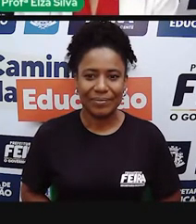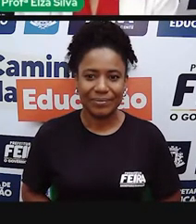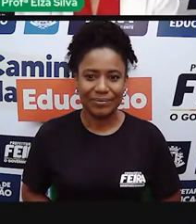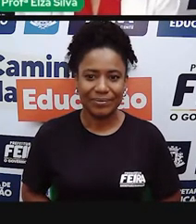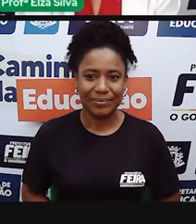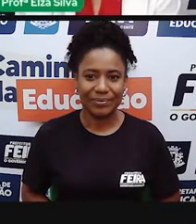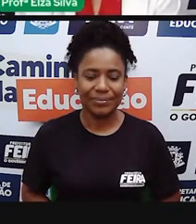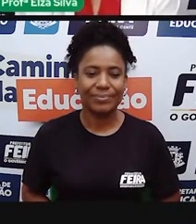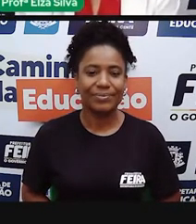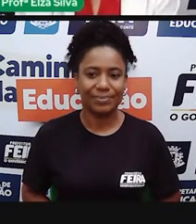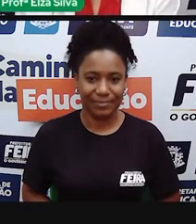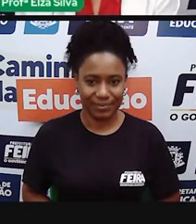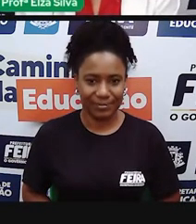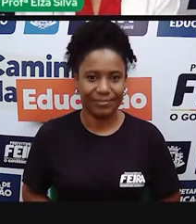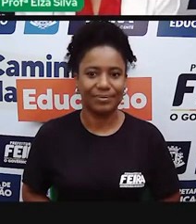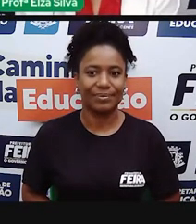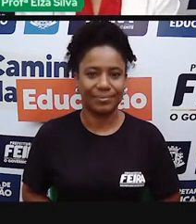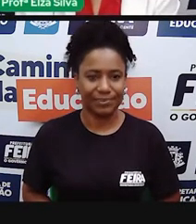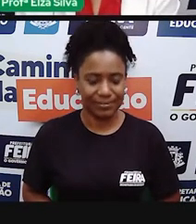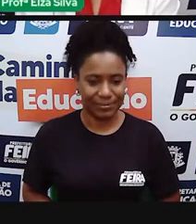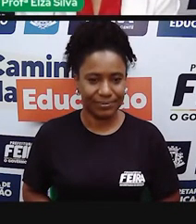Tóquio 2020.